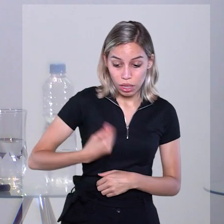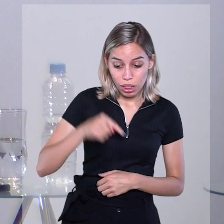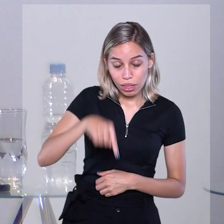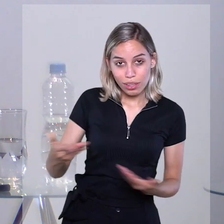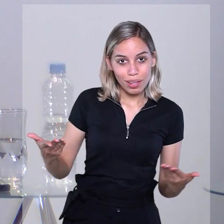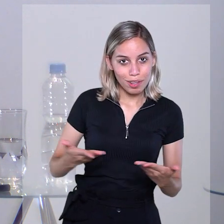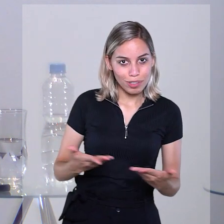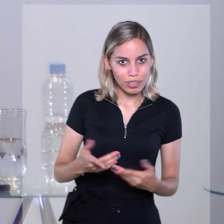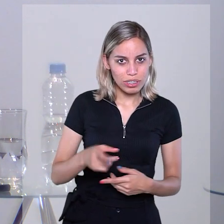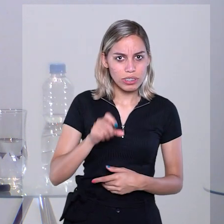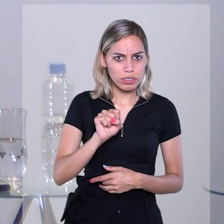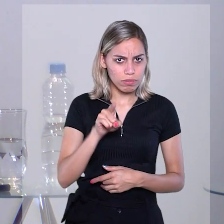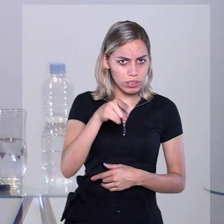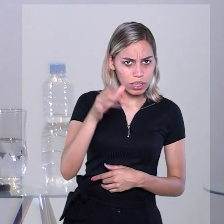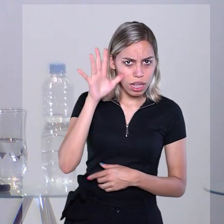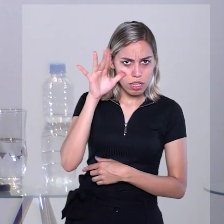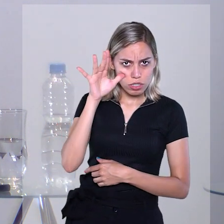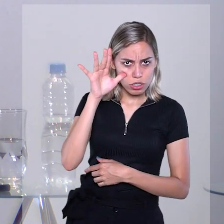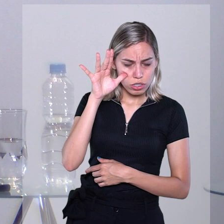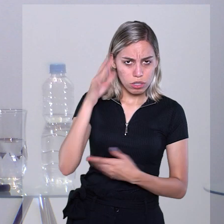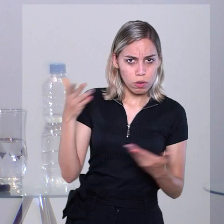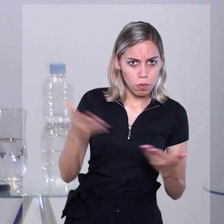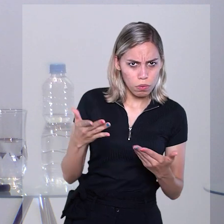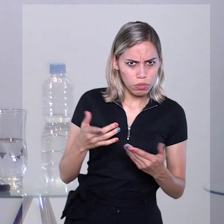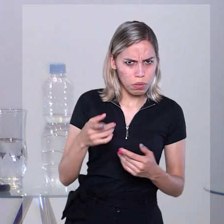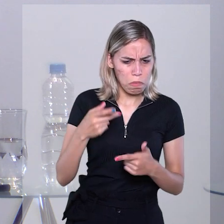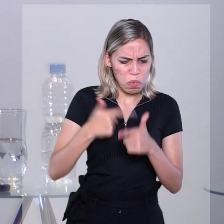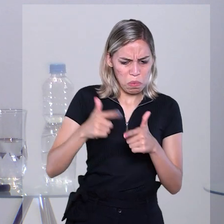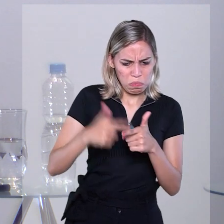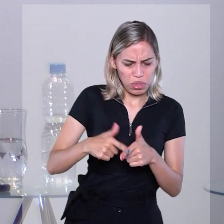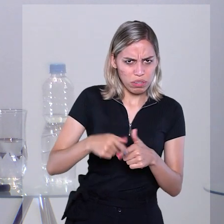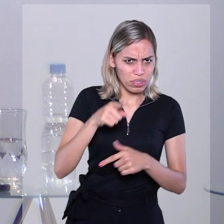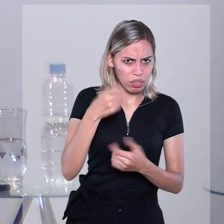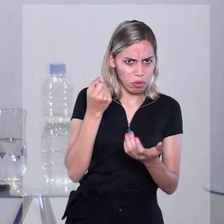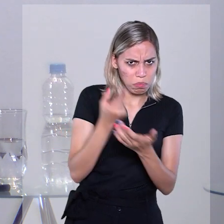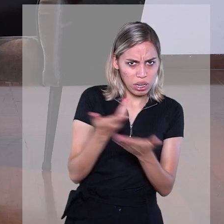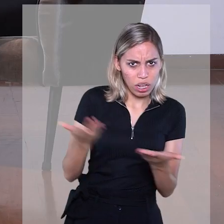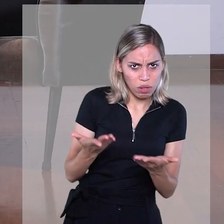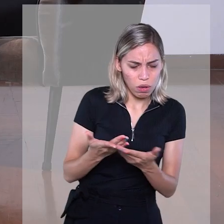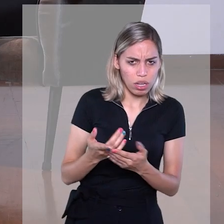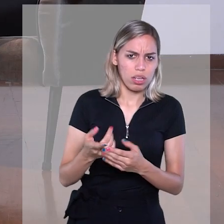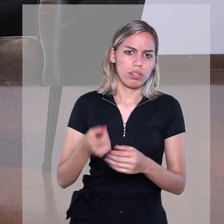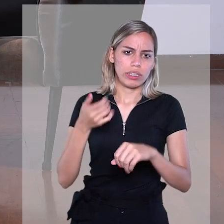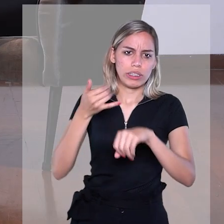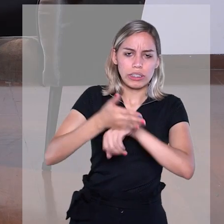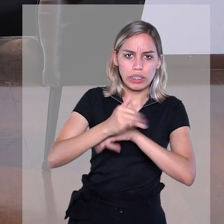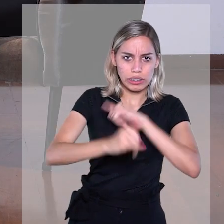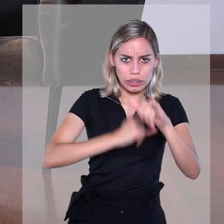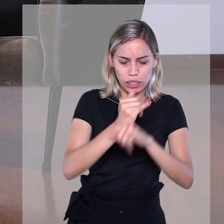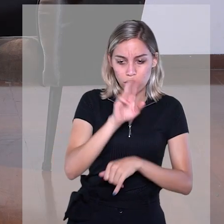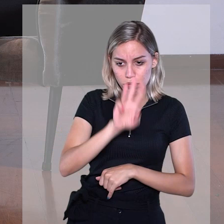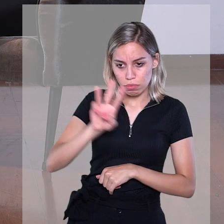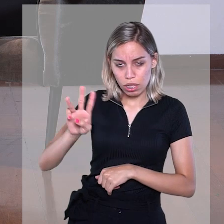portanto, você que está assistindo a esse programa, não tem problema nenhum você agora comprar, entrar na Amazon ou ir na livraria mais próxima e